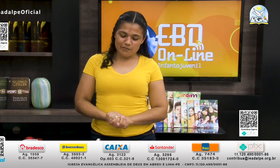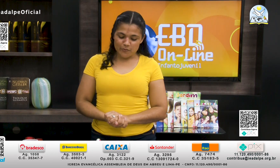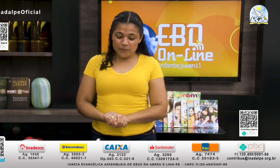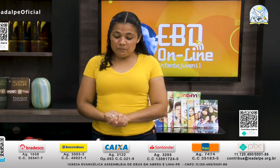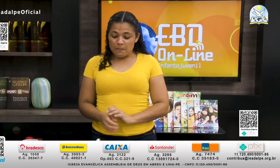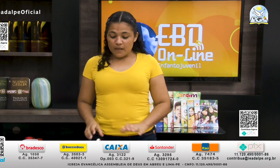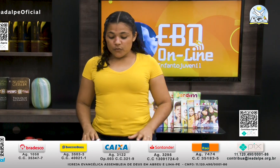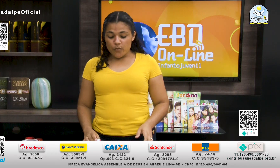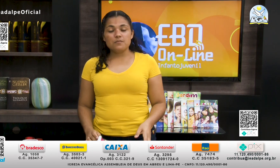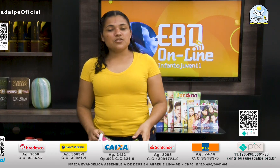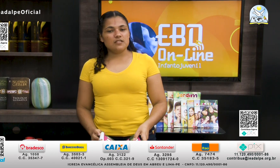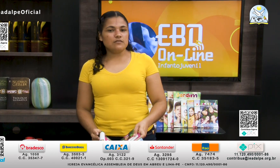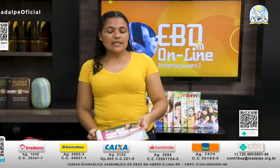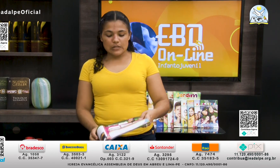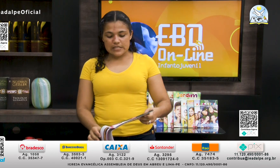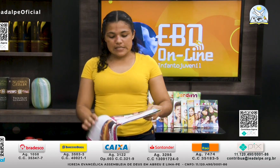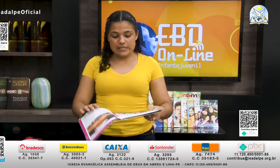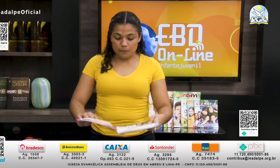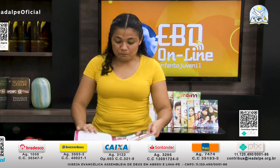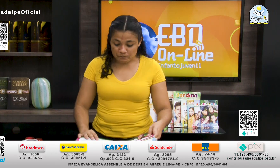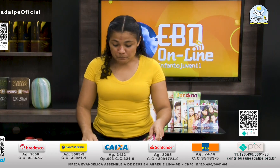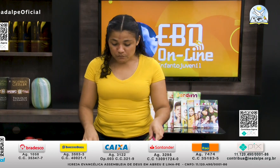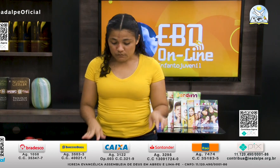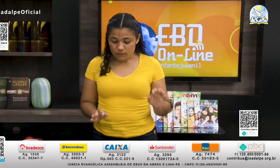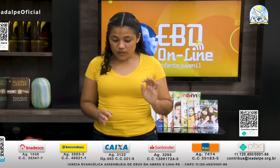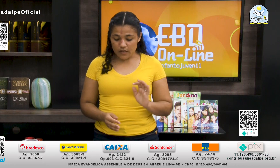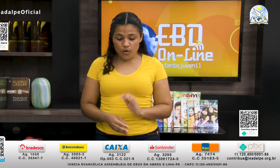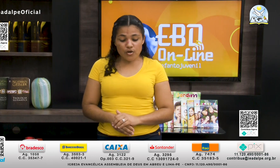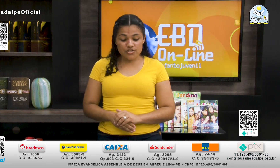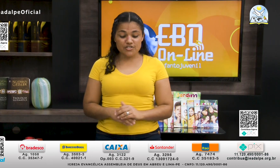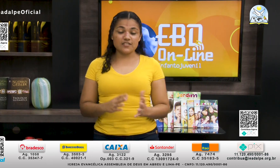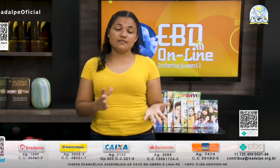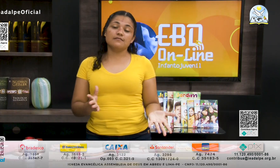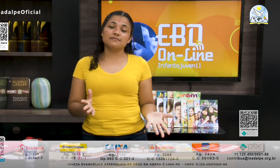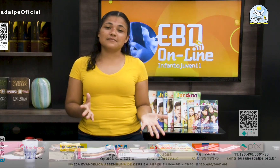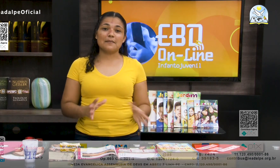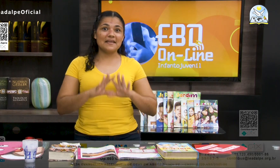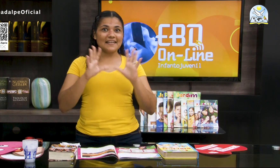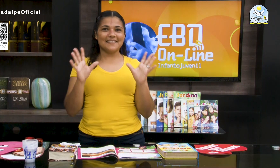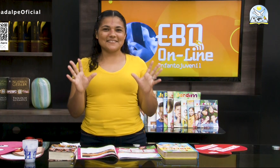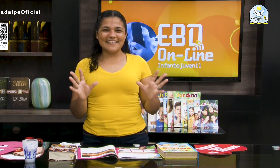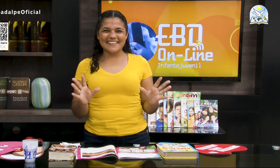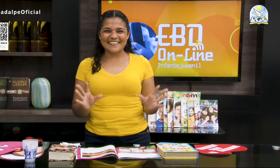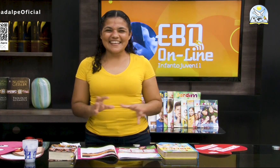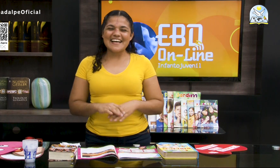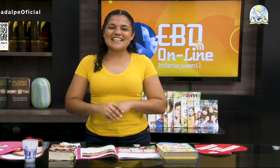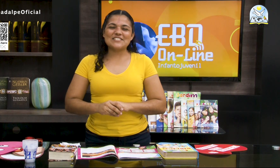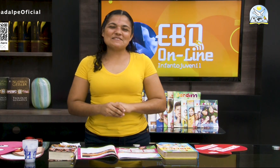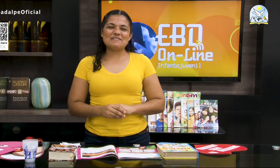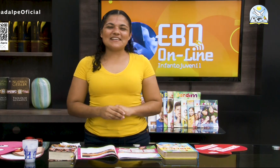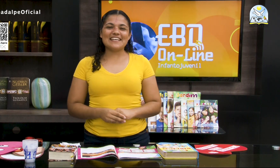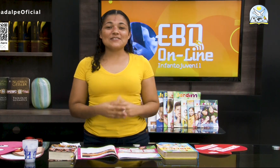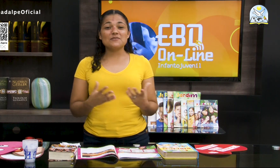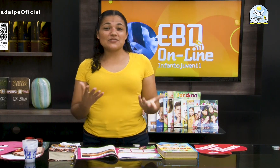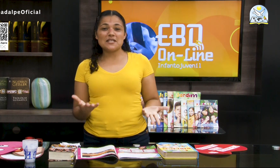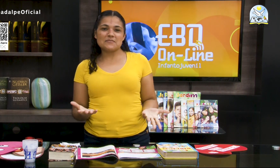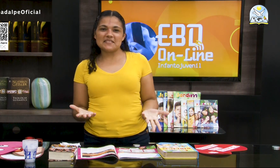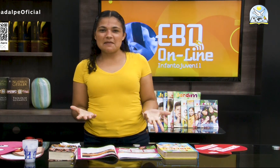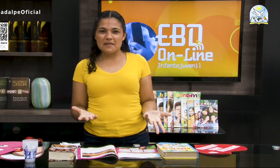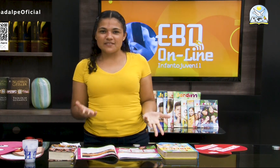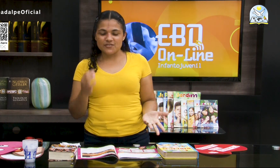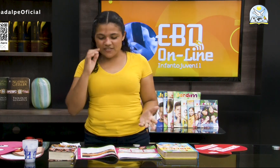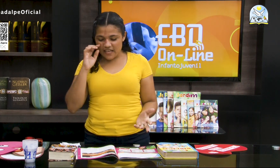pequeno equívoco no objetivo da nossa lição. Hoje a gente tá bem claro, né? A gente vai falar sobre